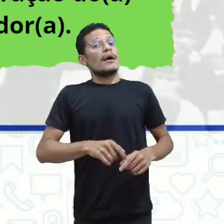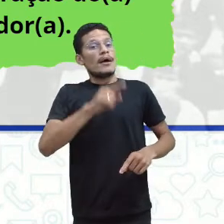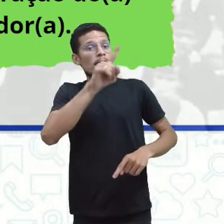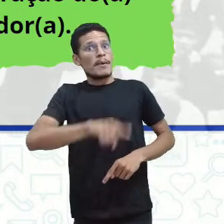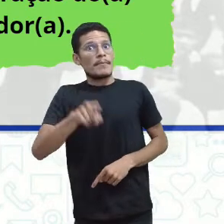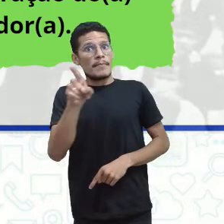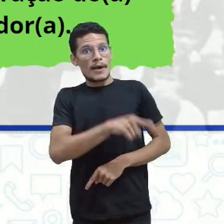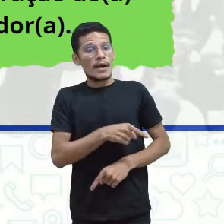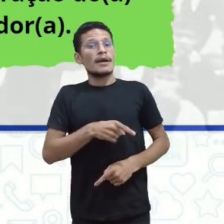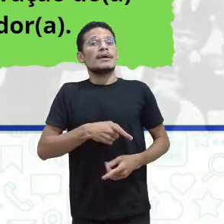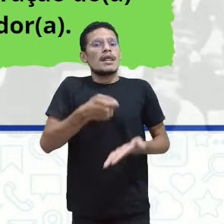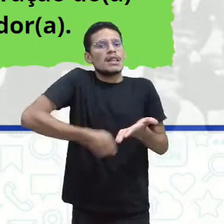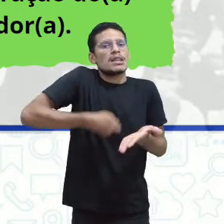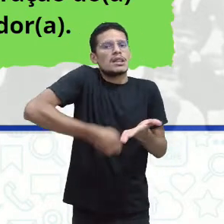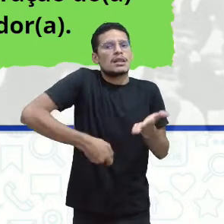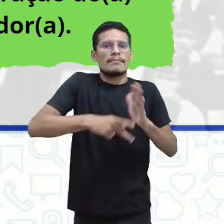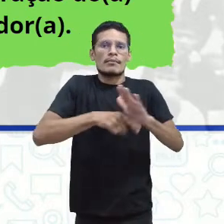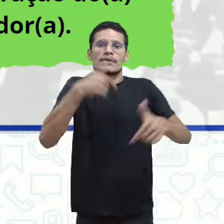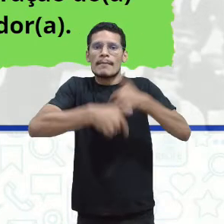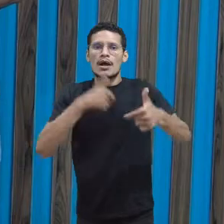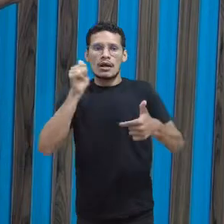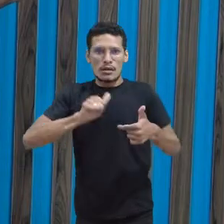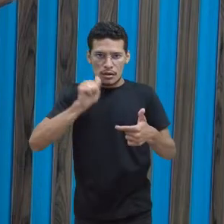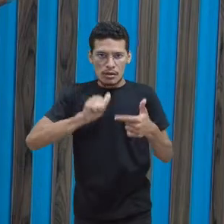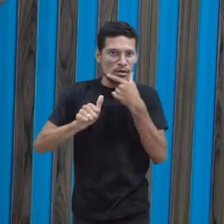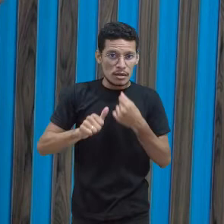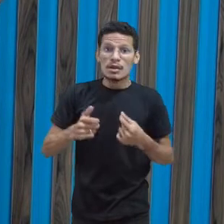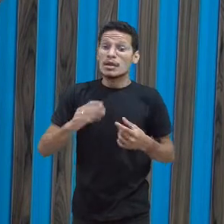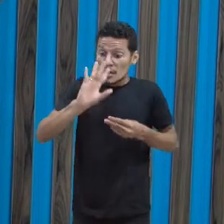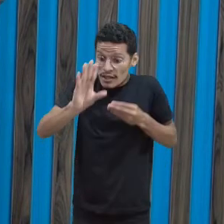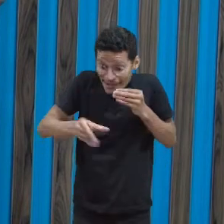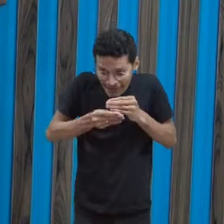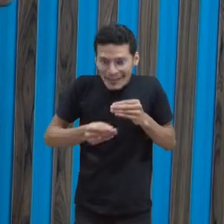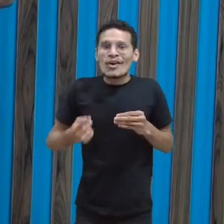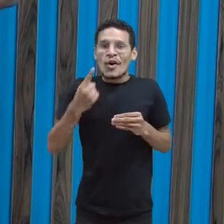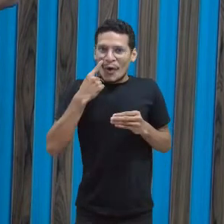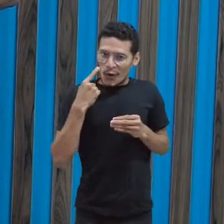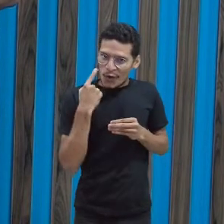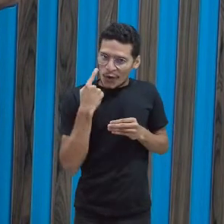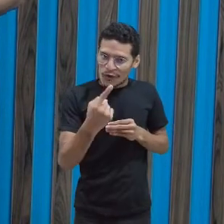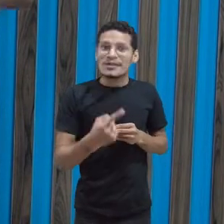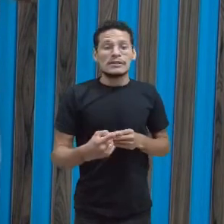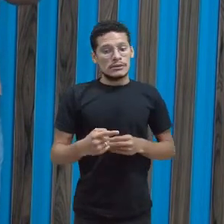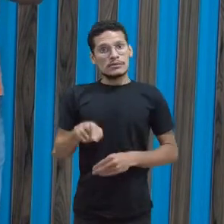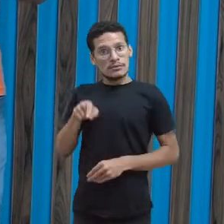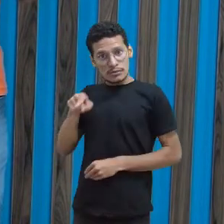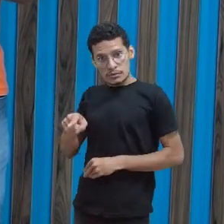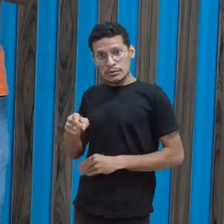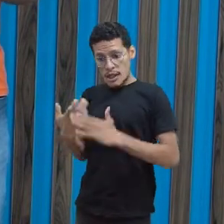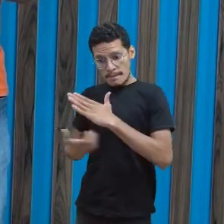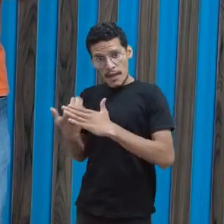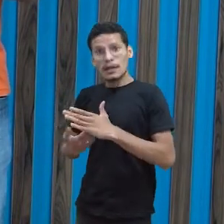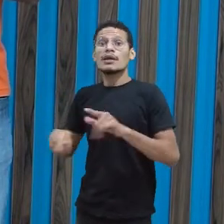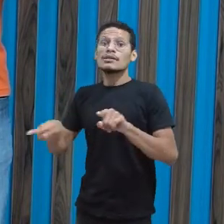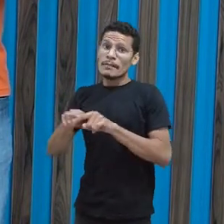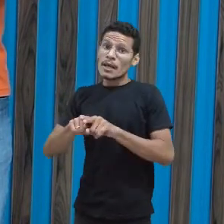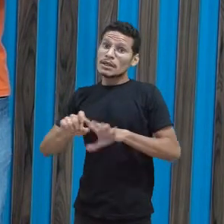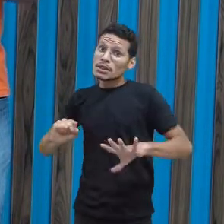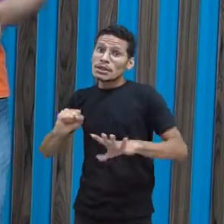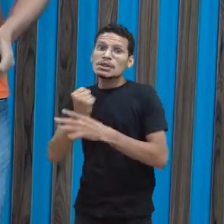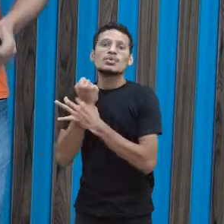e da trabalhadora. Eu diria ainda mais que, para o empregador, também é seguro